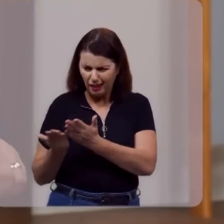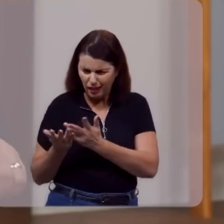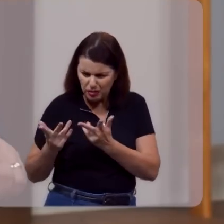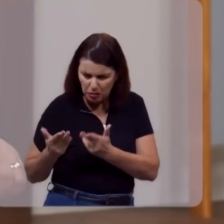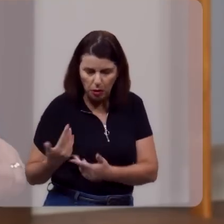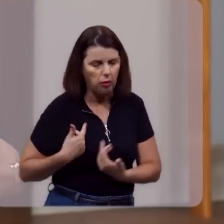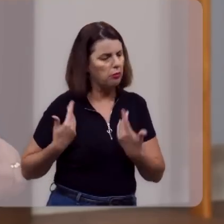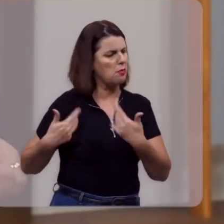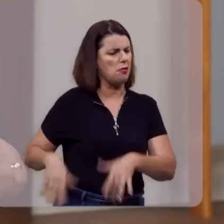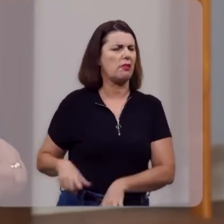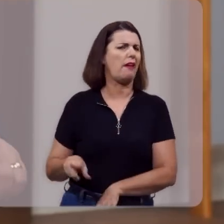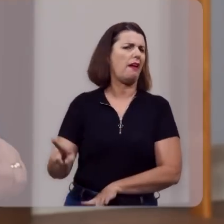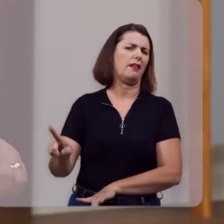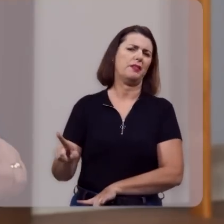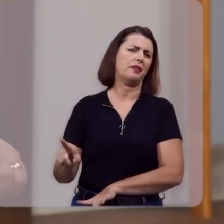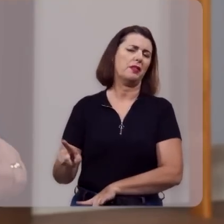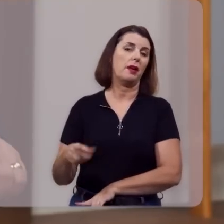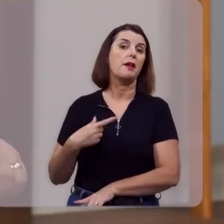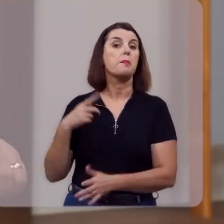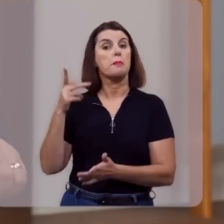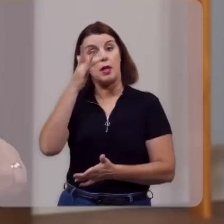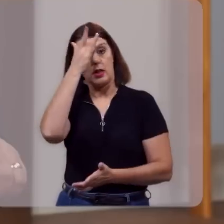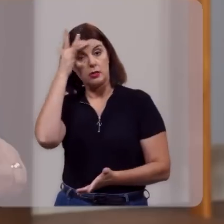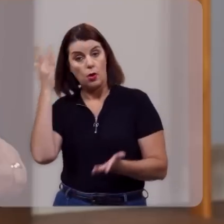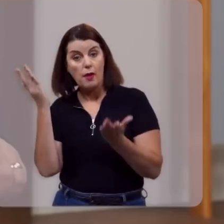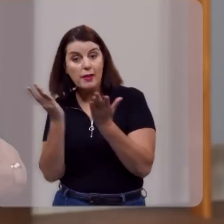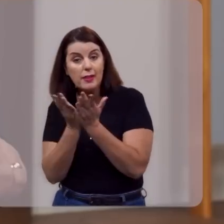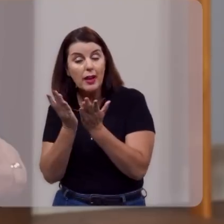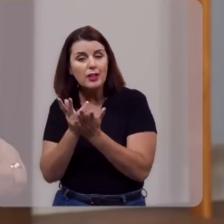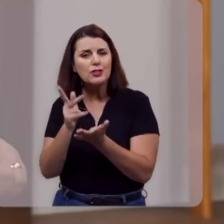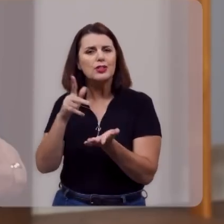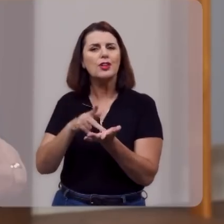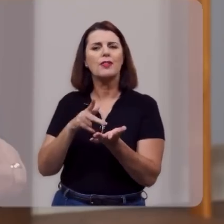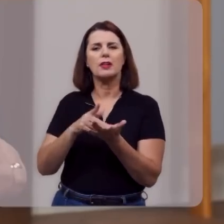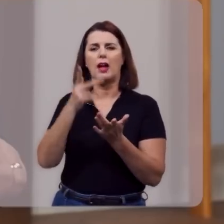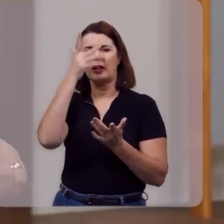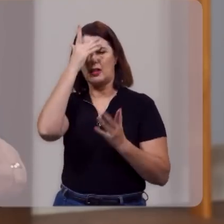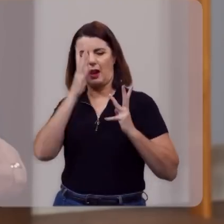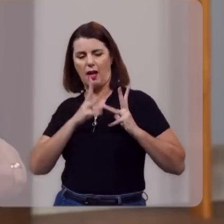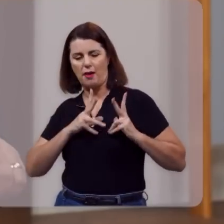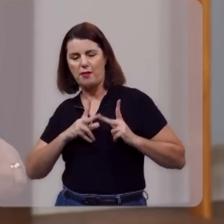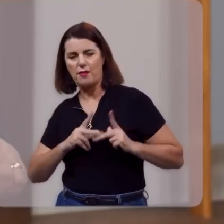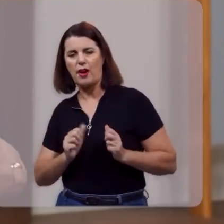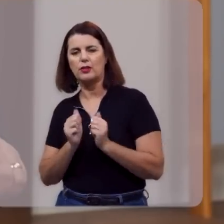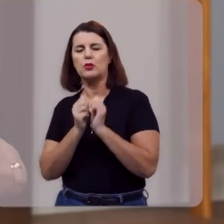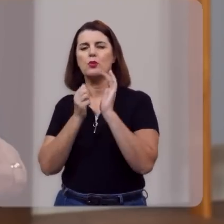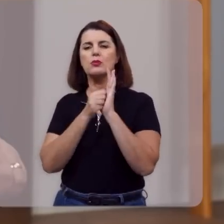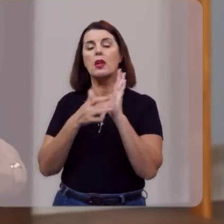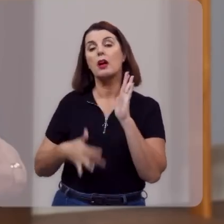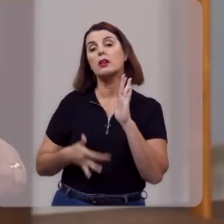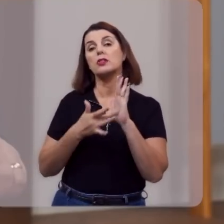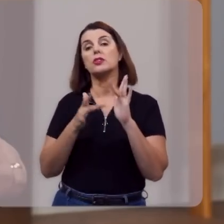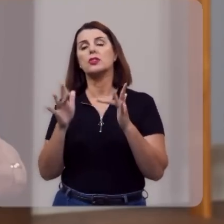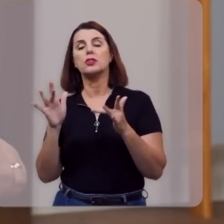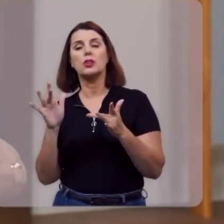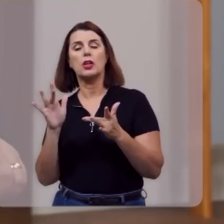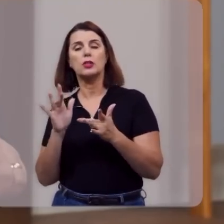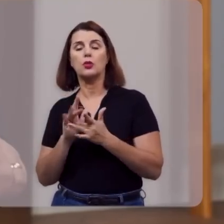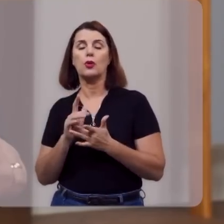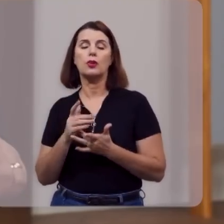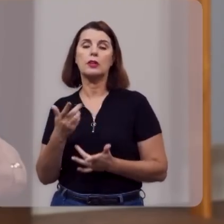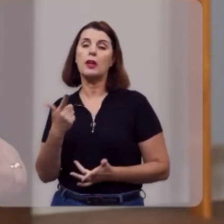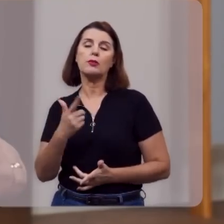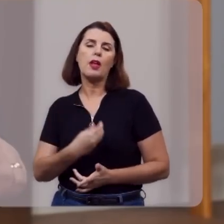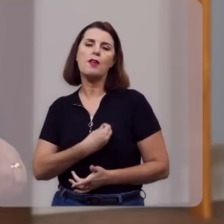ser crente como ela, eu não quero ser. Então o verdadeiro cristão é alguém que é lavado no sangue de Jesus e agora ele não vive mais para